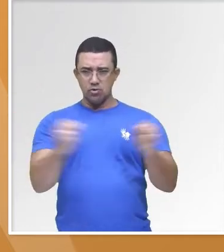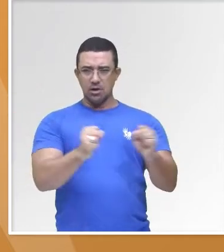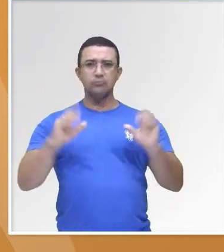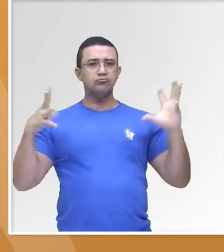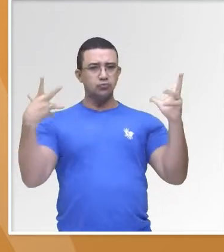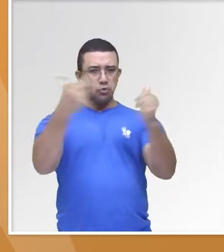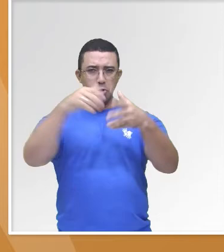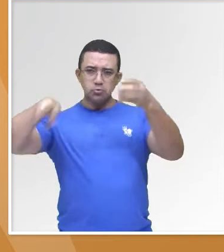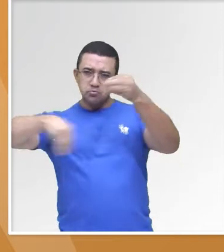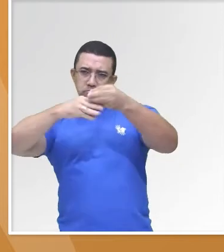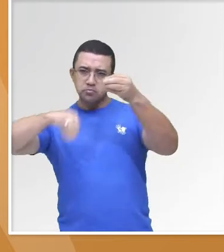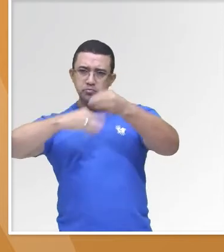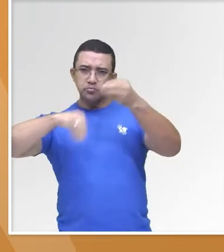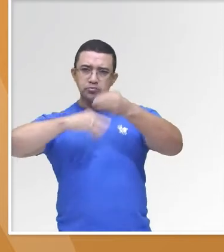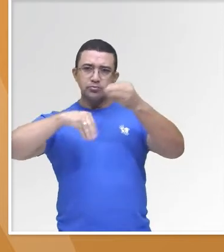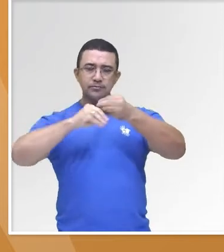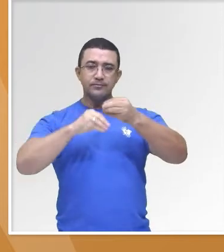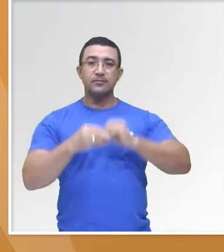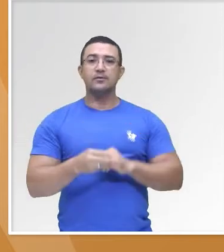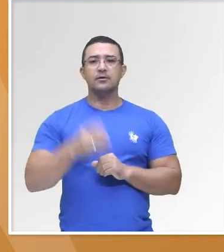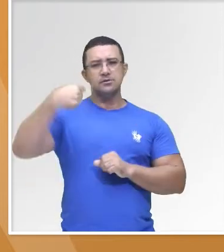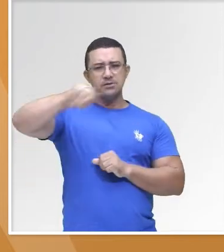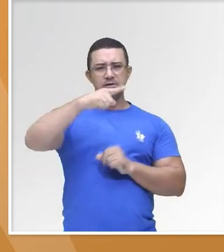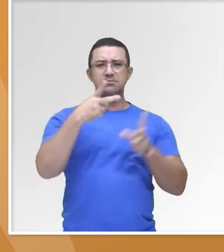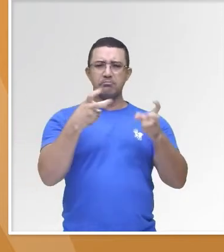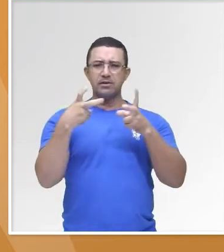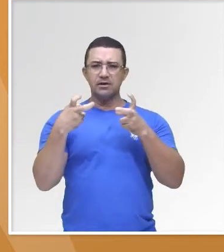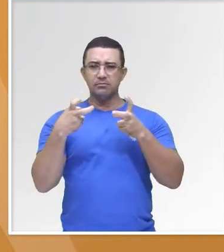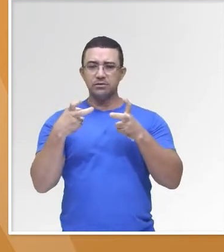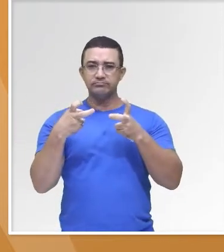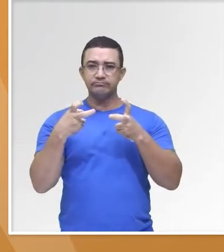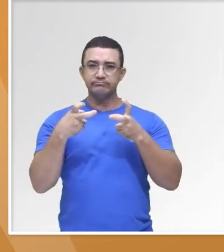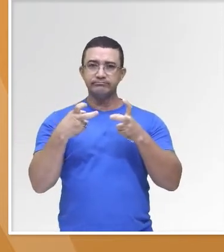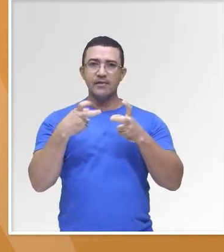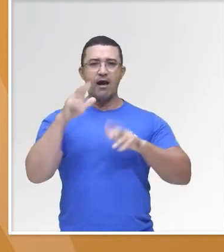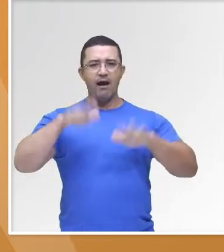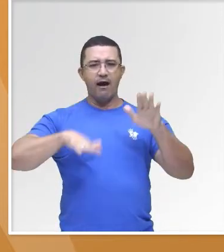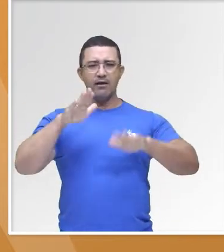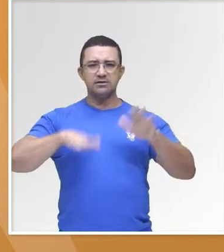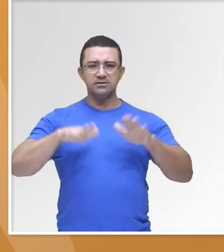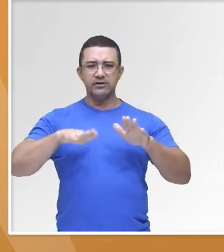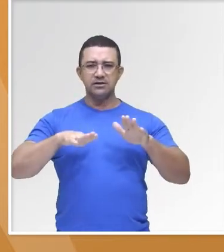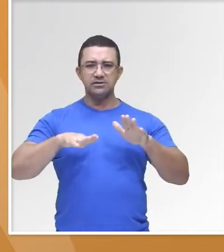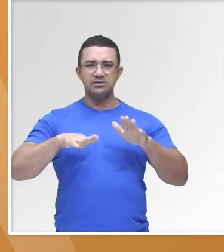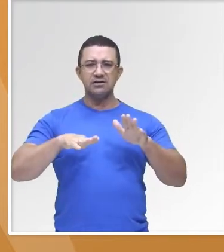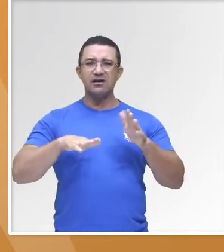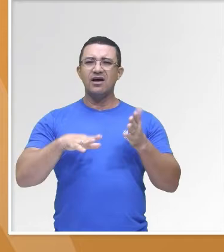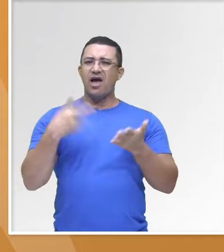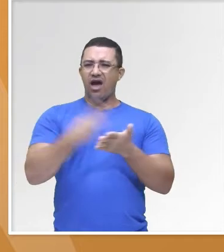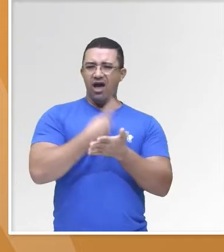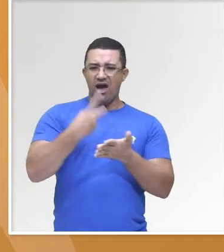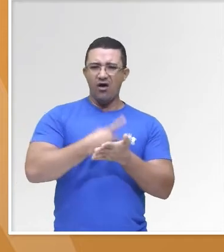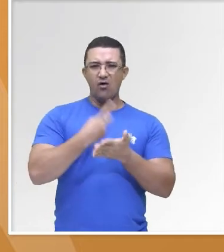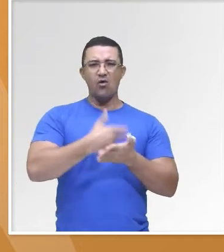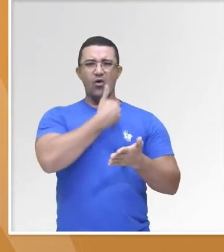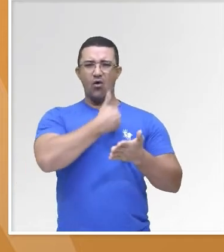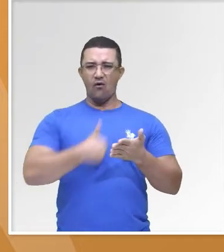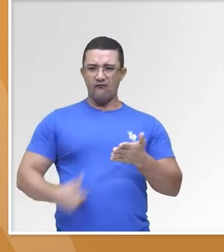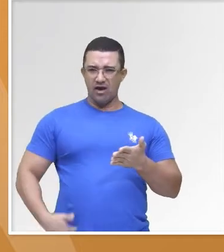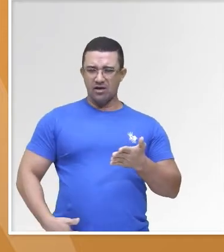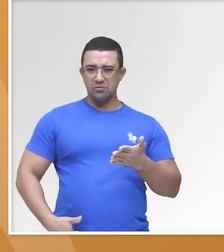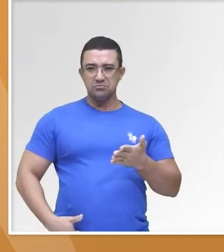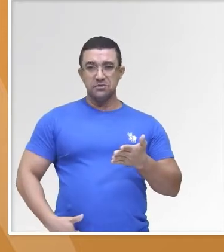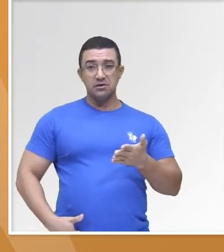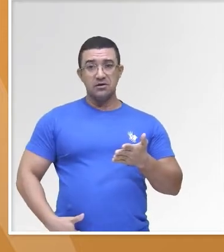contribuir. Então, como vocês podem ver, nem sempre as nossas falhas em governo, elas são em decorrência das